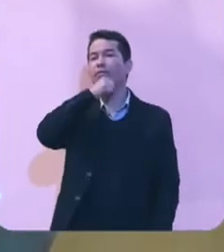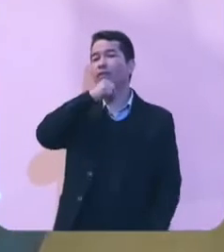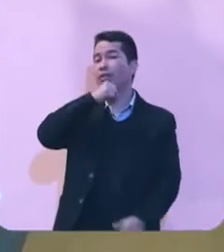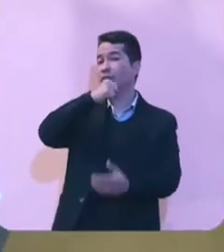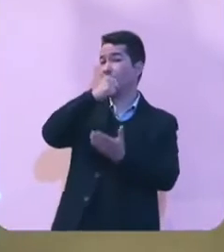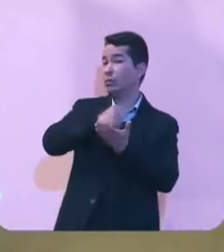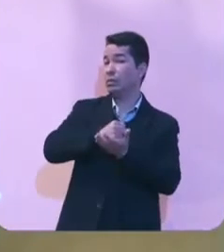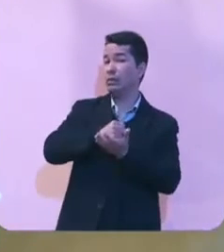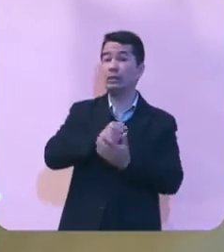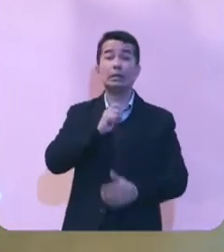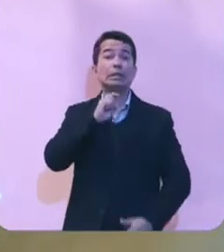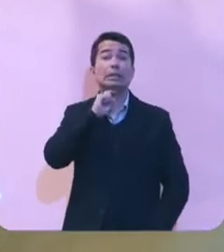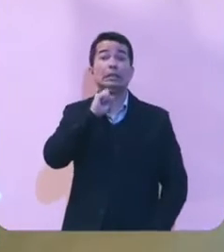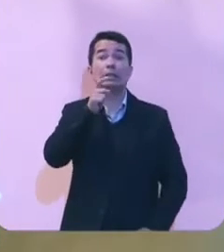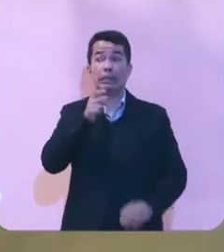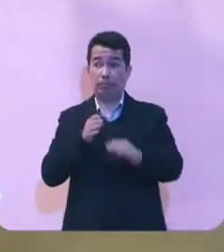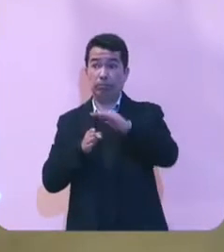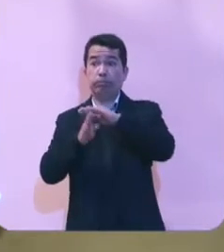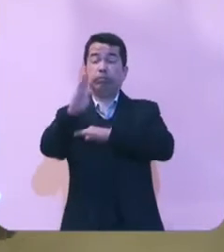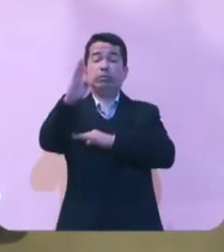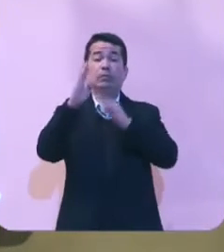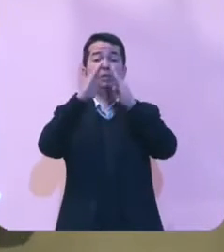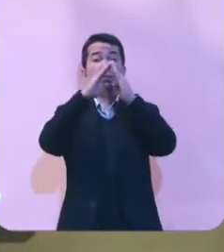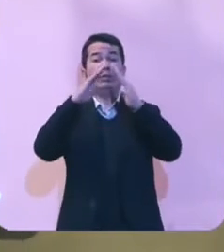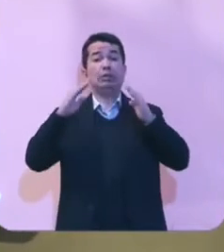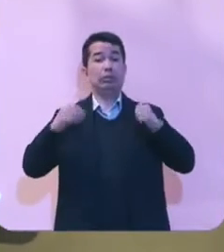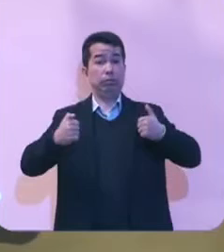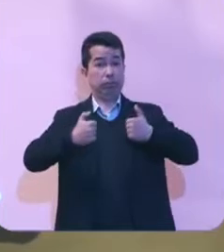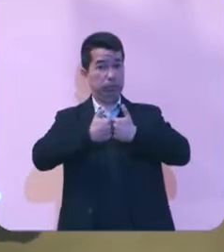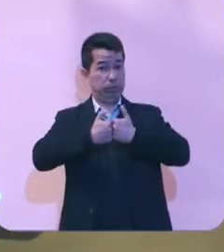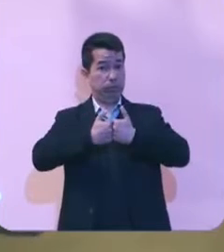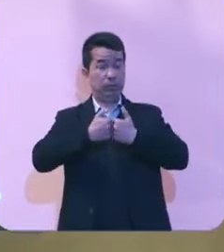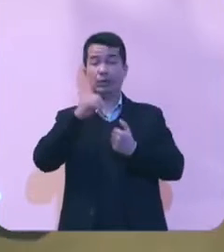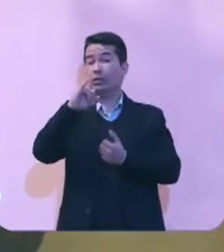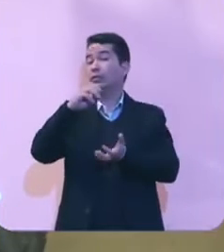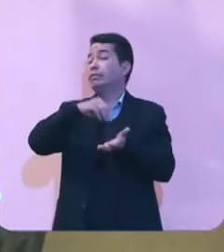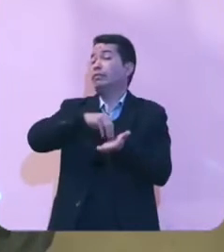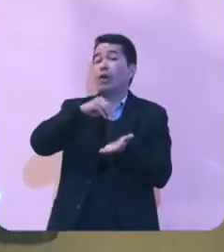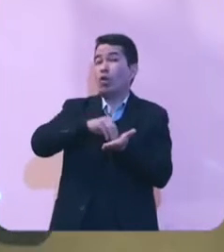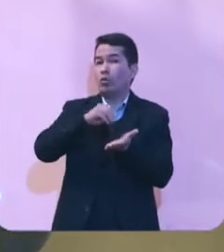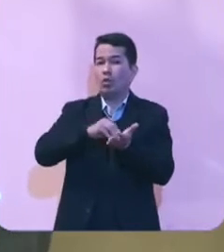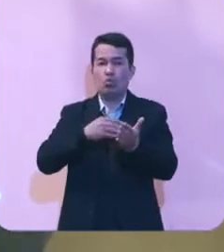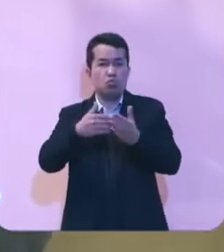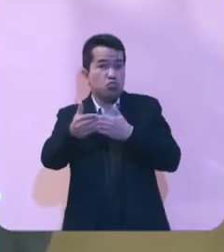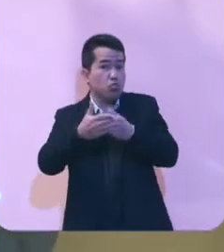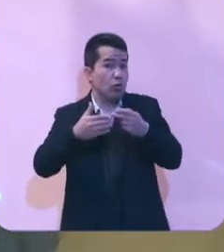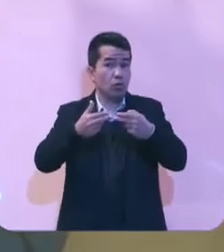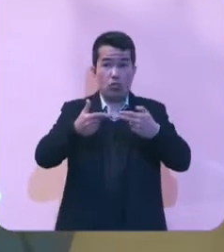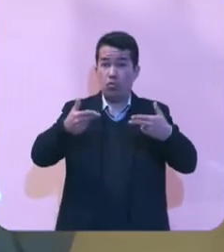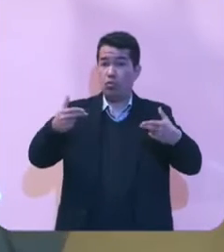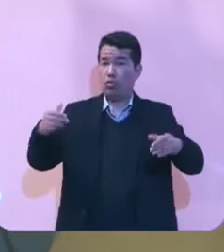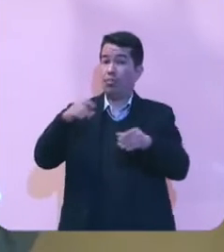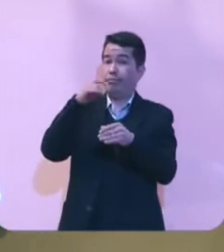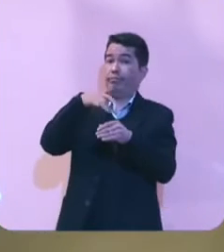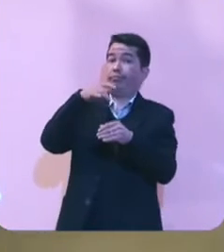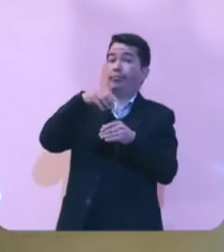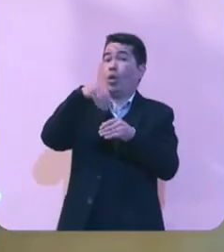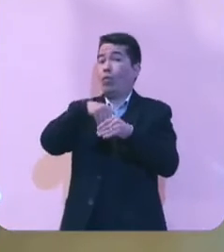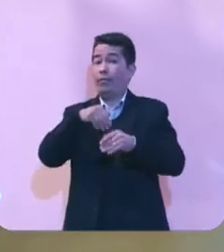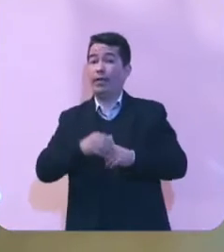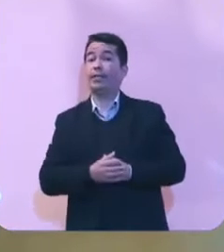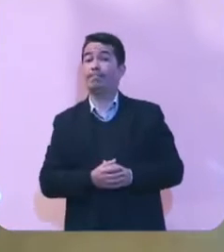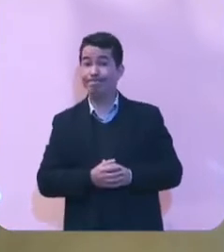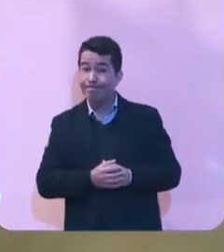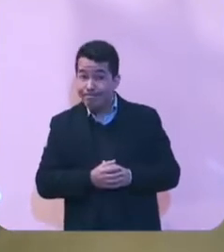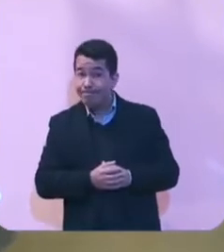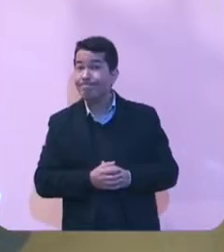no tabernáculo ou no templo sem levar algo concreto para louvar a Deus. Mas aqui existe